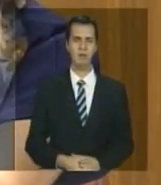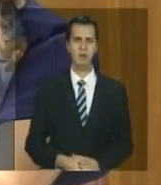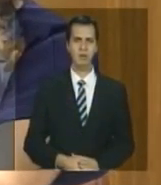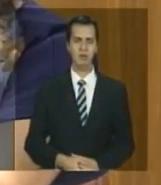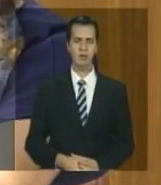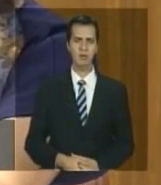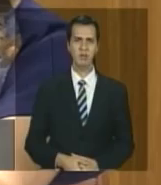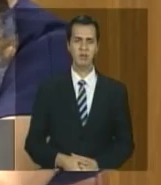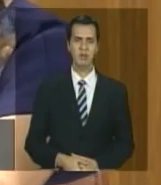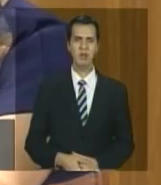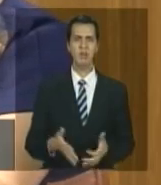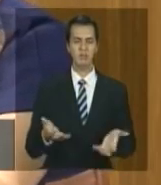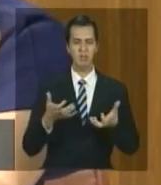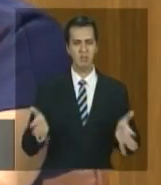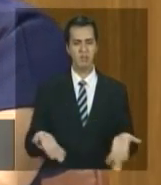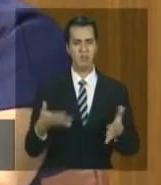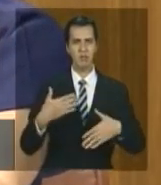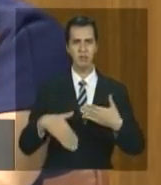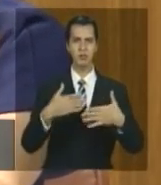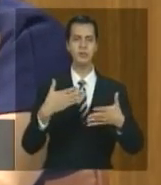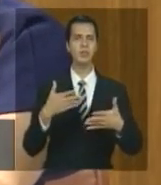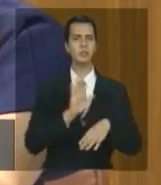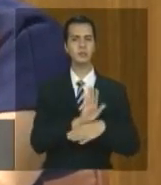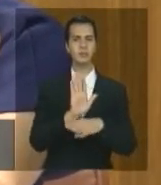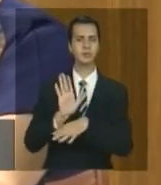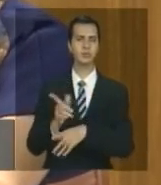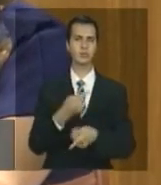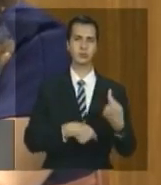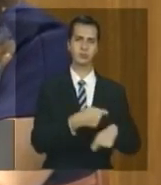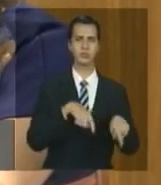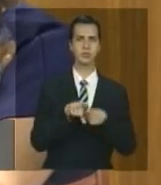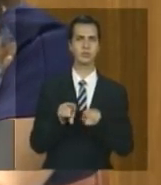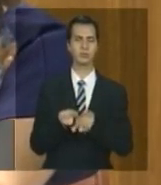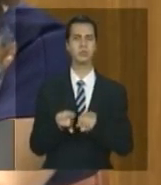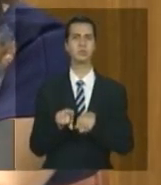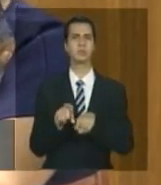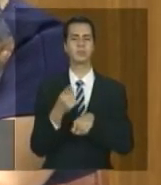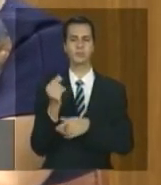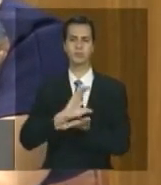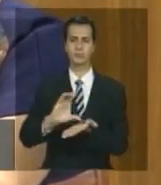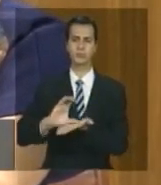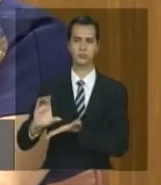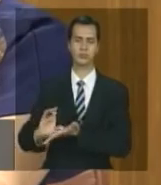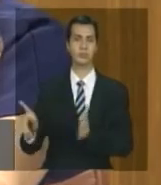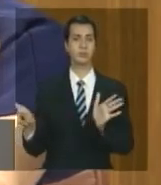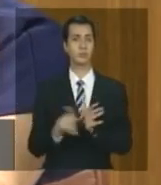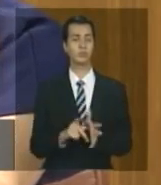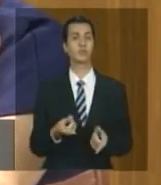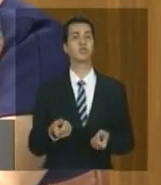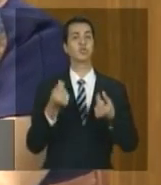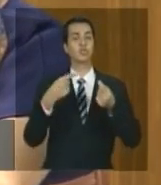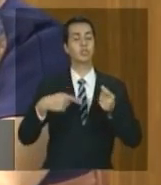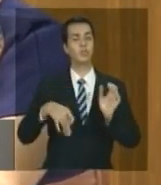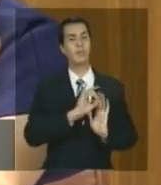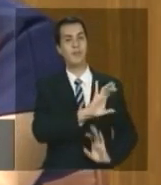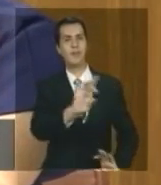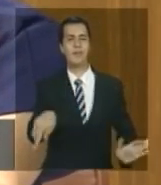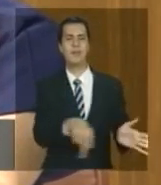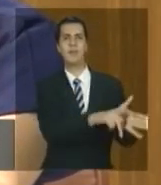meios de se facilitar comércio e investimentos em moedas locais. É um processo complexo